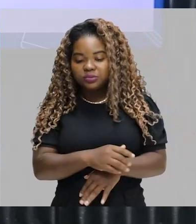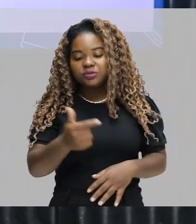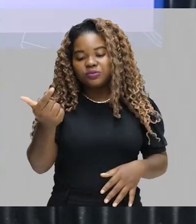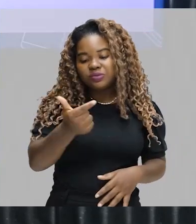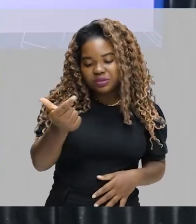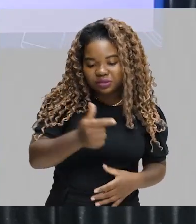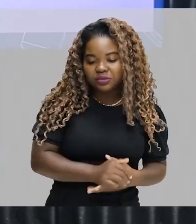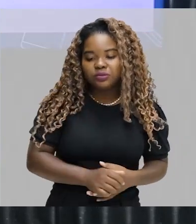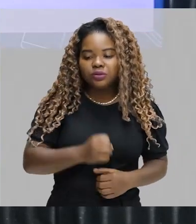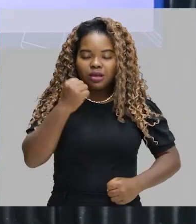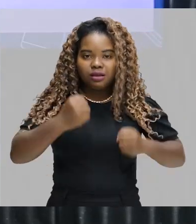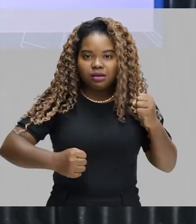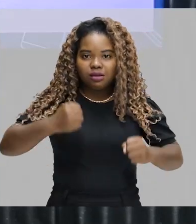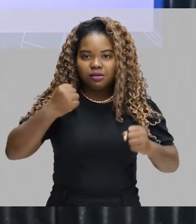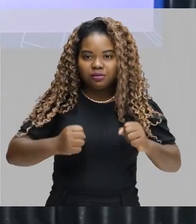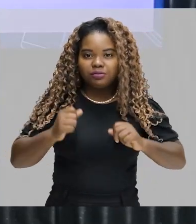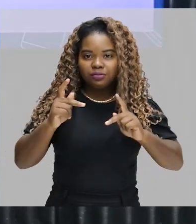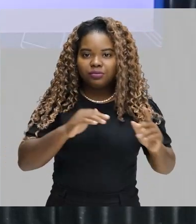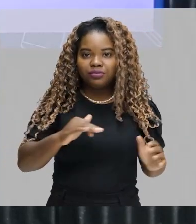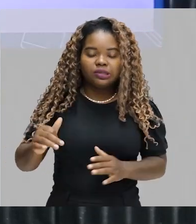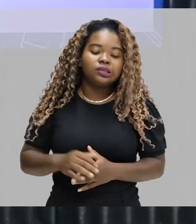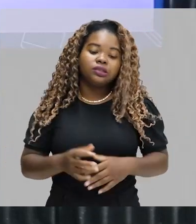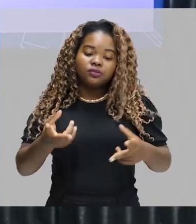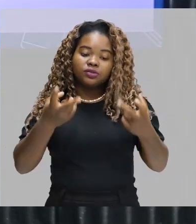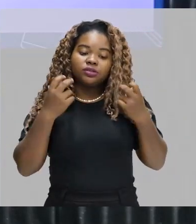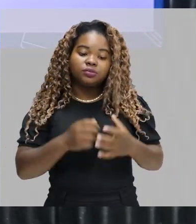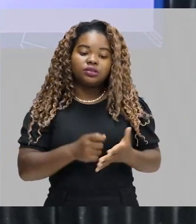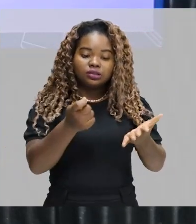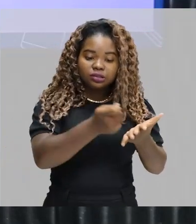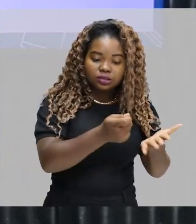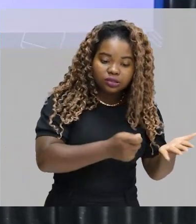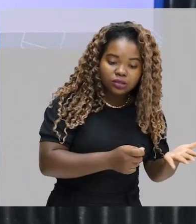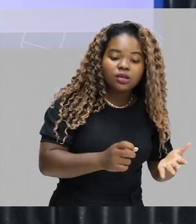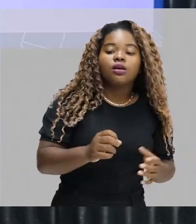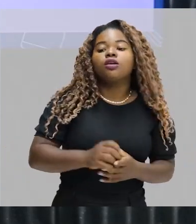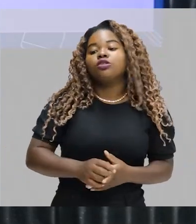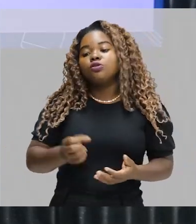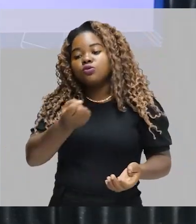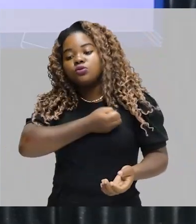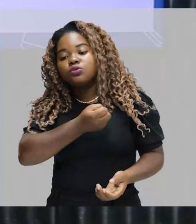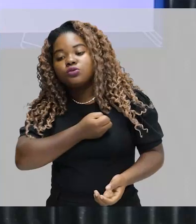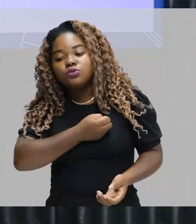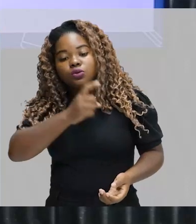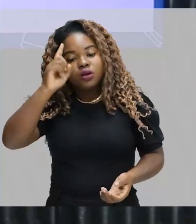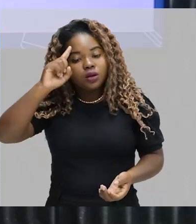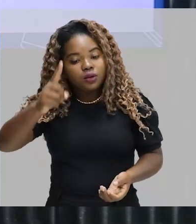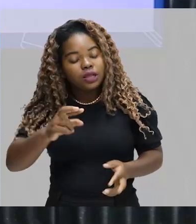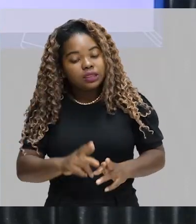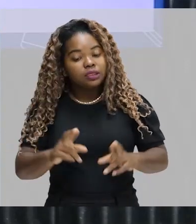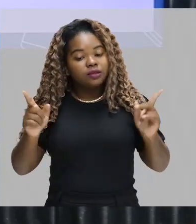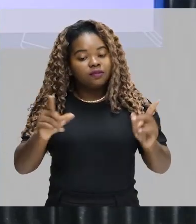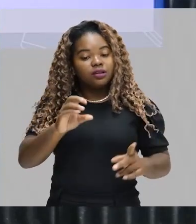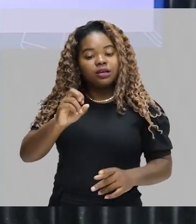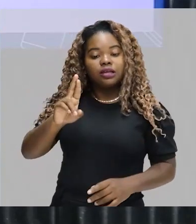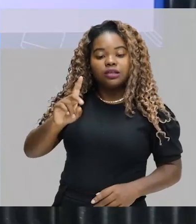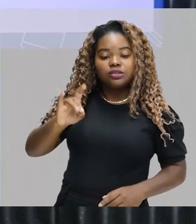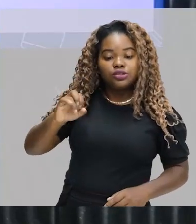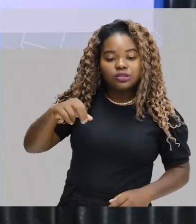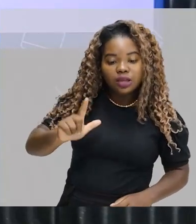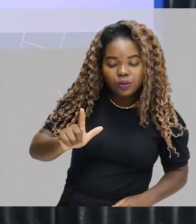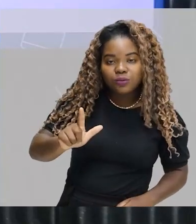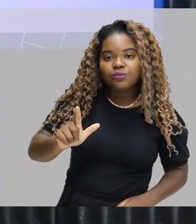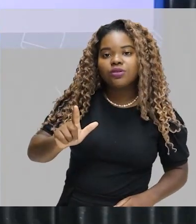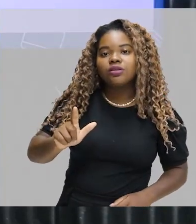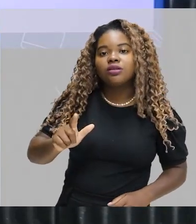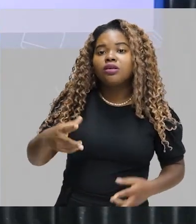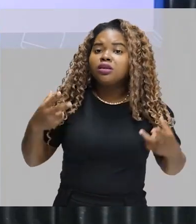observaram que a escrita dos numerais ordinais é diferente dos numerais cardinais. Da mesma forma que acontece